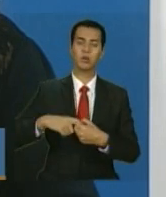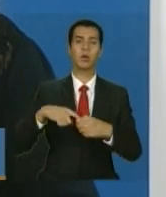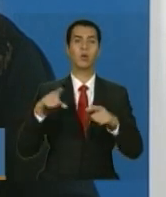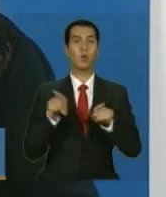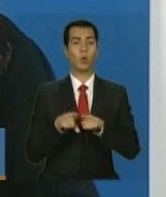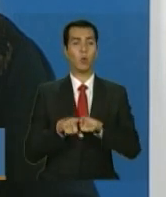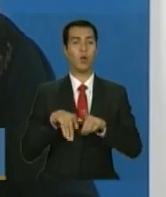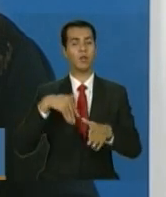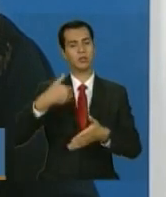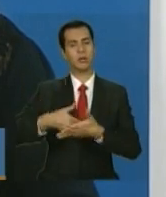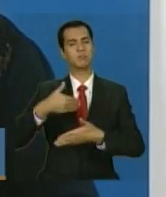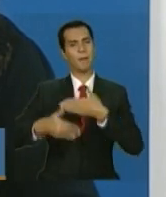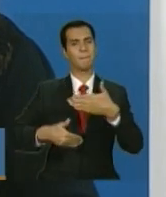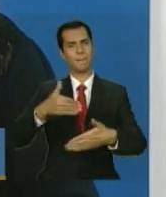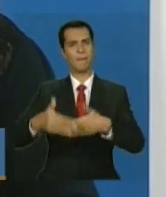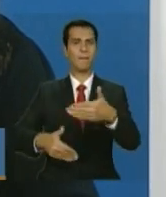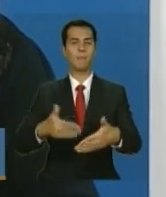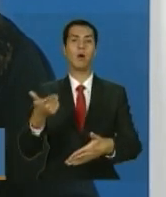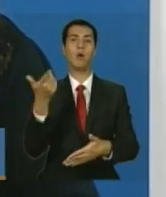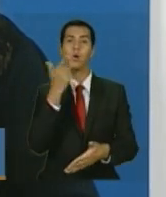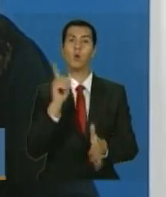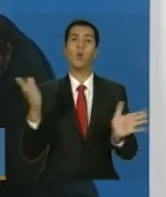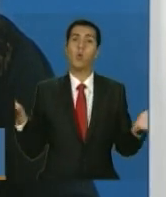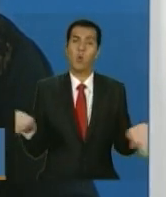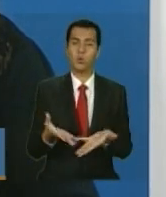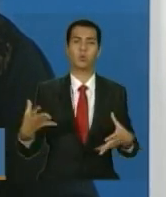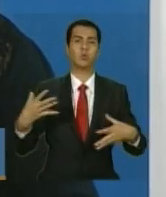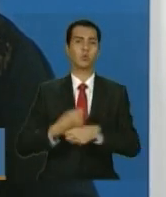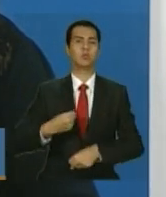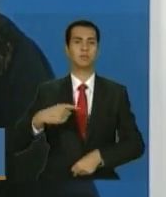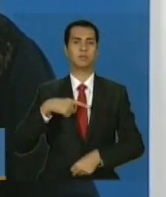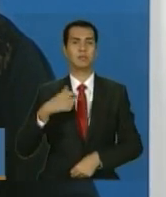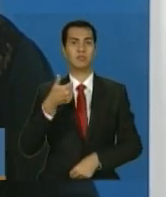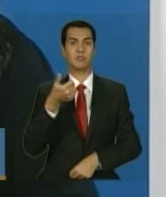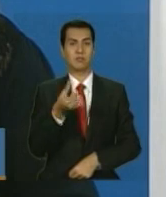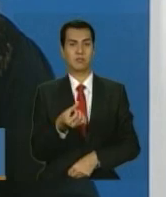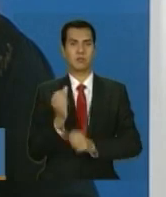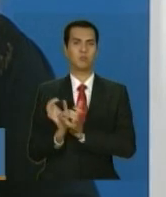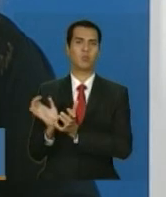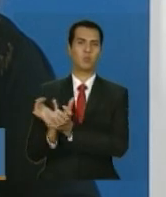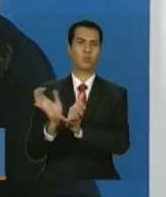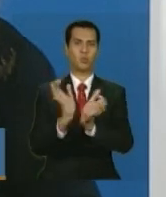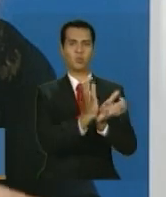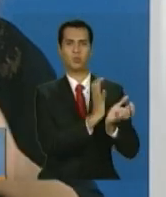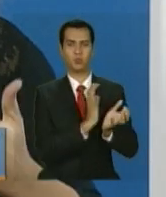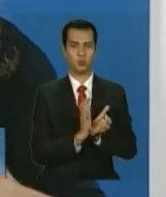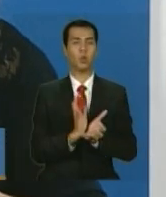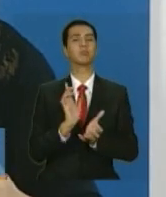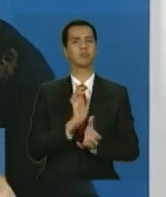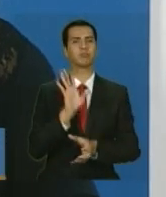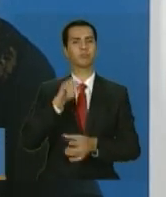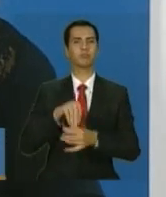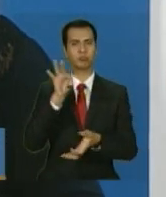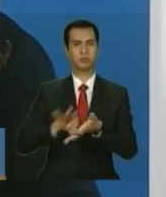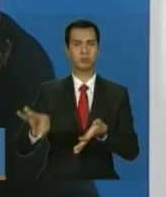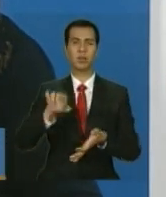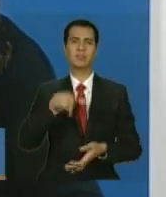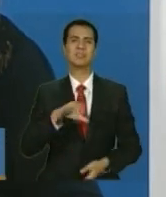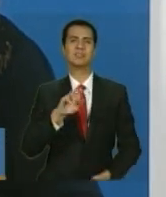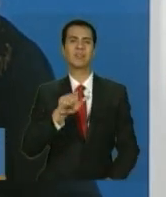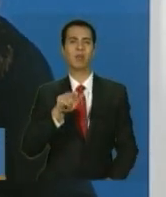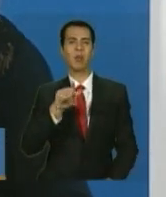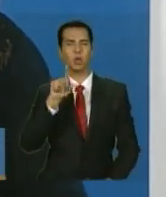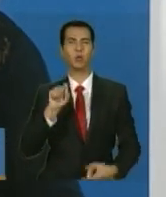16 grupos específicos com possibilidade de identificação no formulário de cadastro único, né? Famílias ciganas,